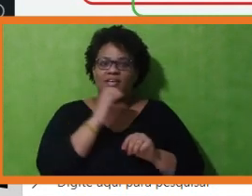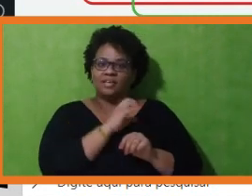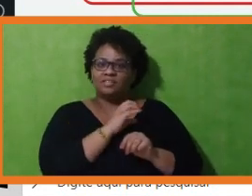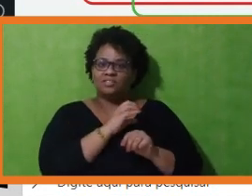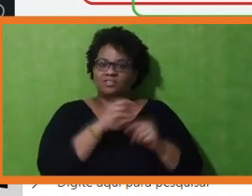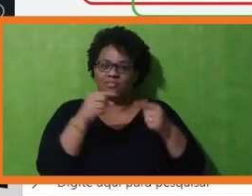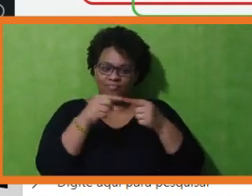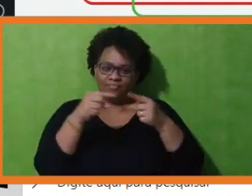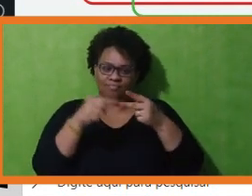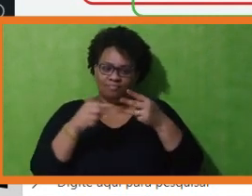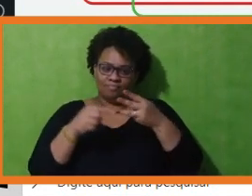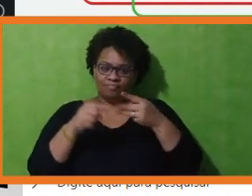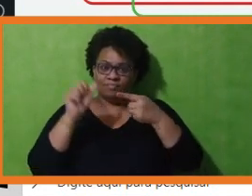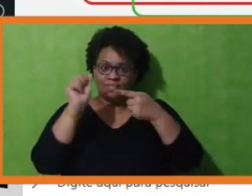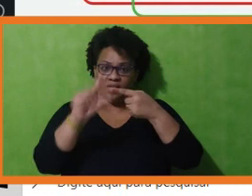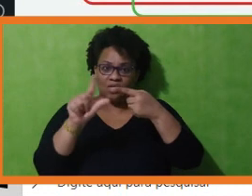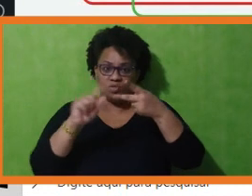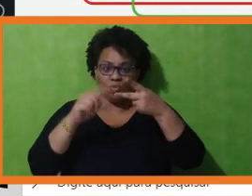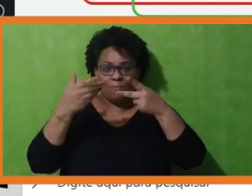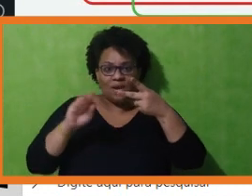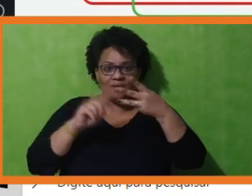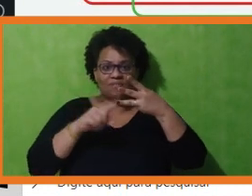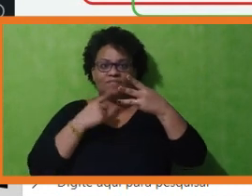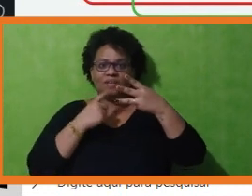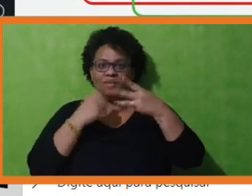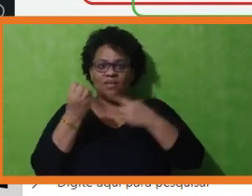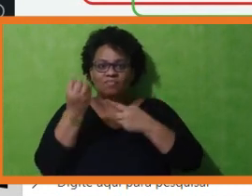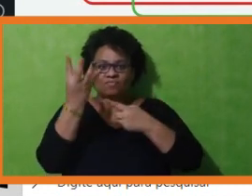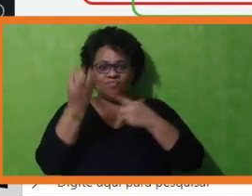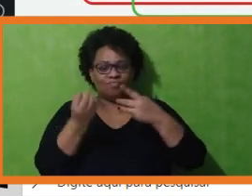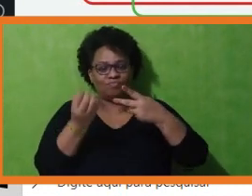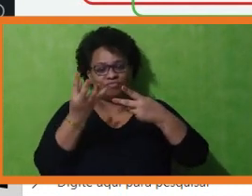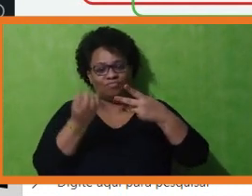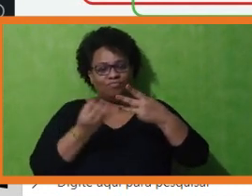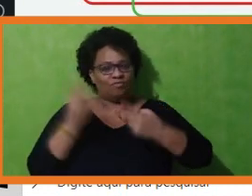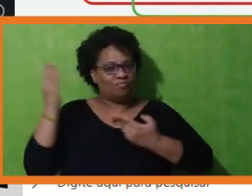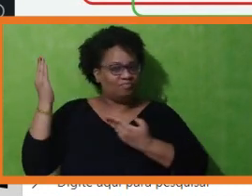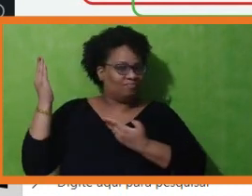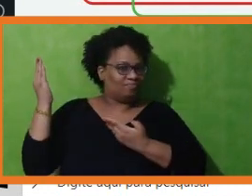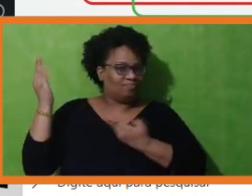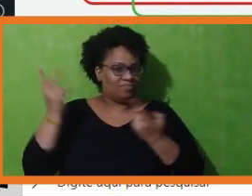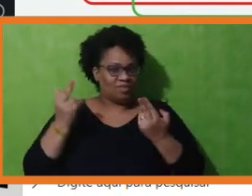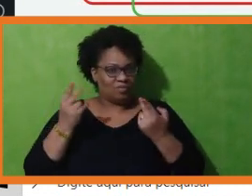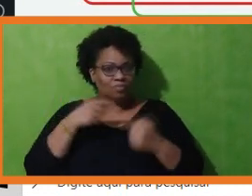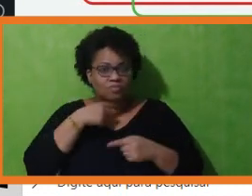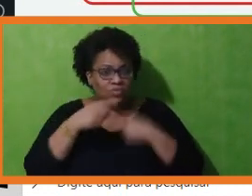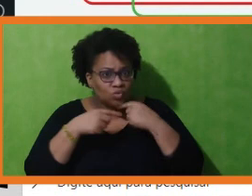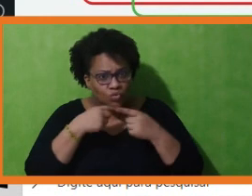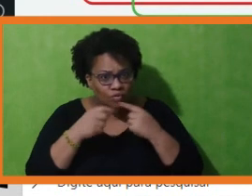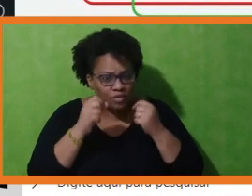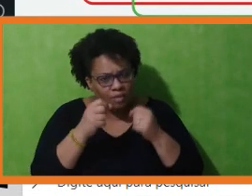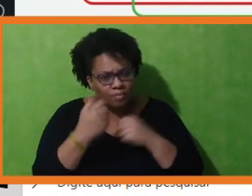temperatura é quente. E respectivamente vai acender o LED azul, branco e vermelho como está aqui na nossa simulação,